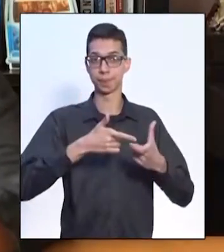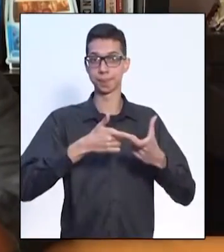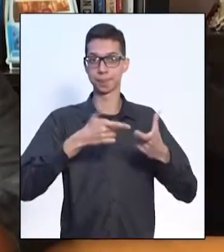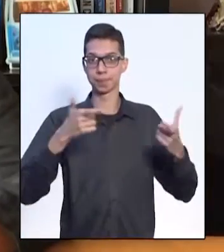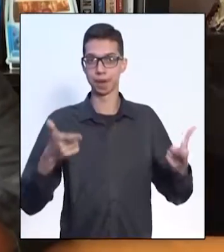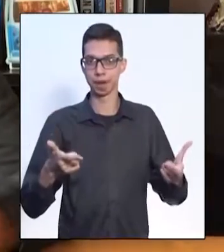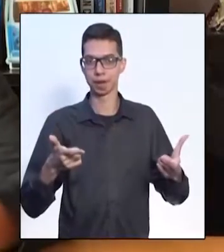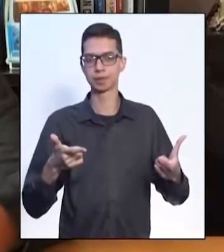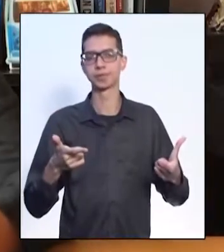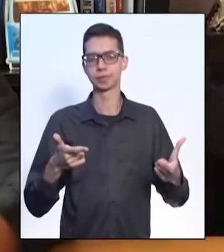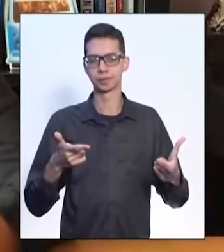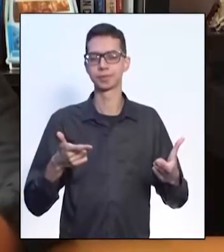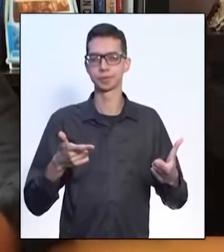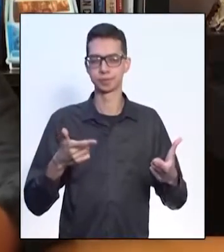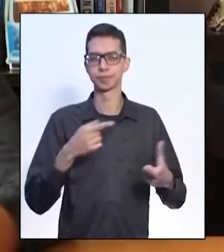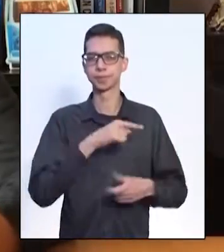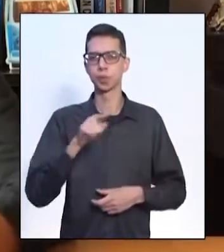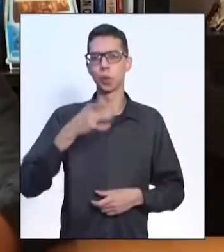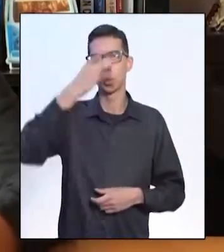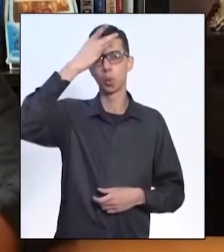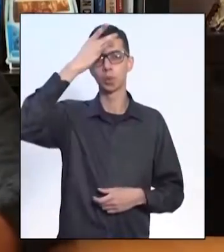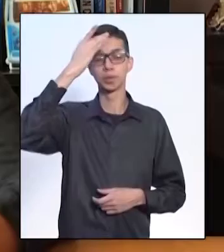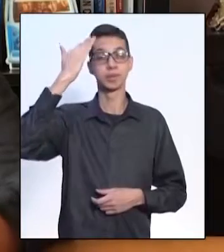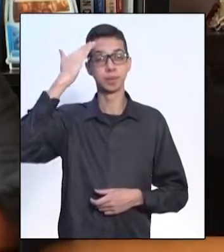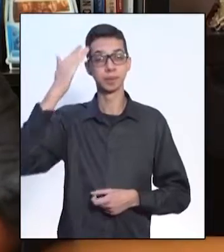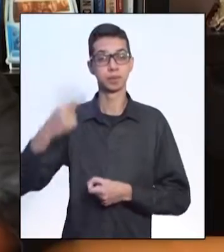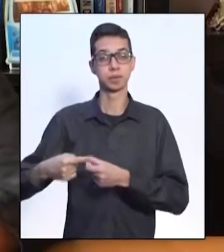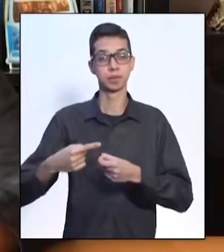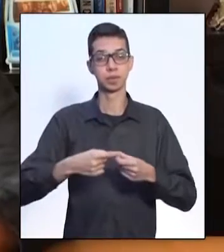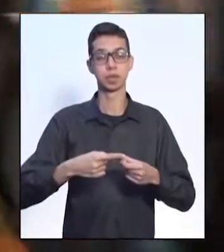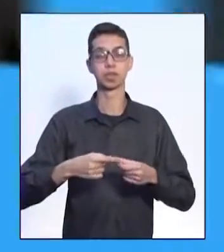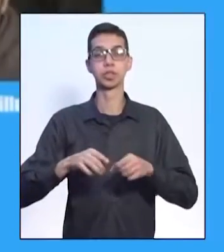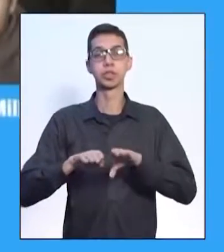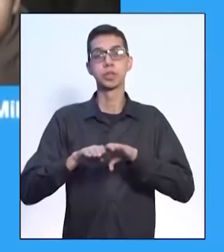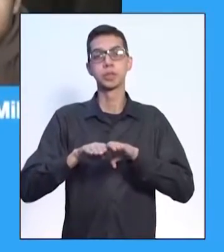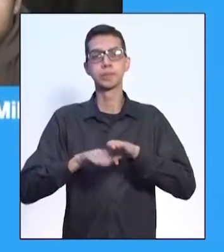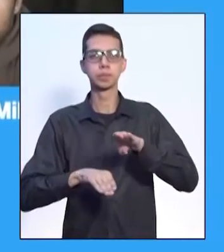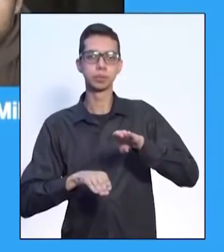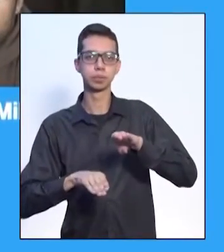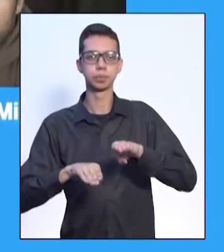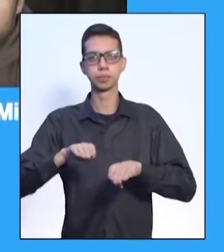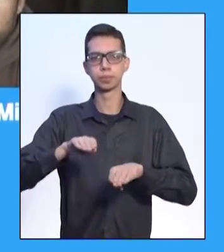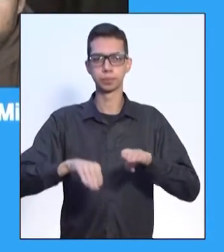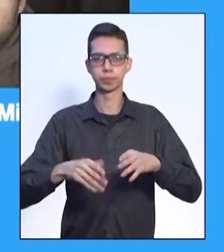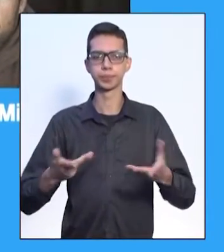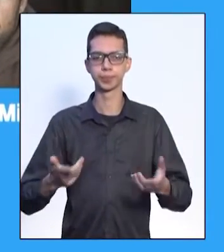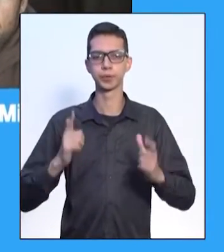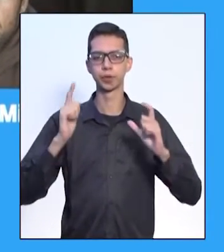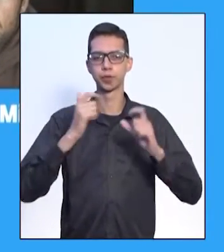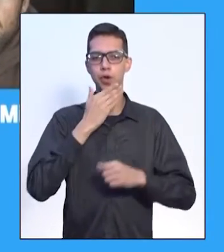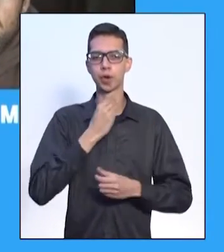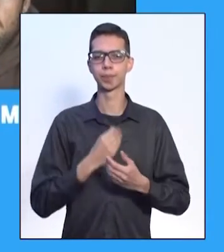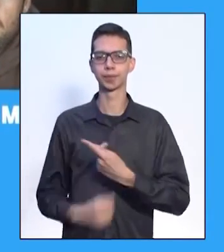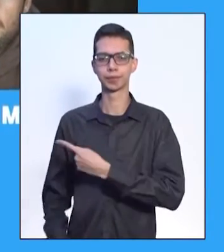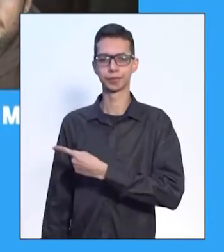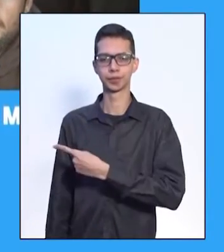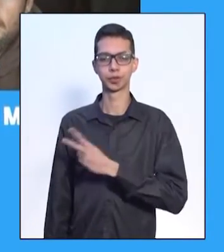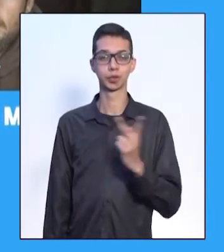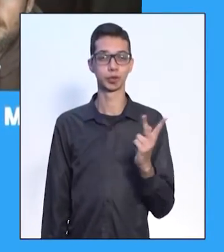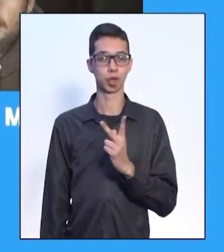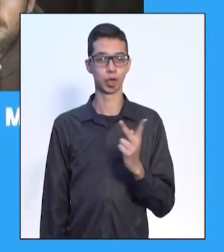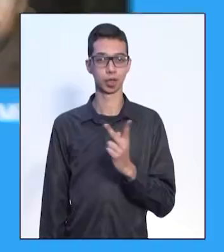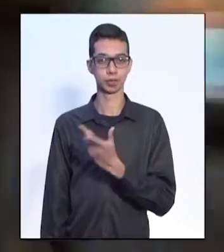quanto às questões de desigualdades em uma mesma cidade, os fotógrafos Tuca Vieira e Johnny Miller registraram por